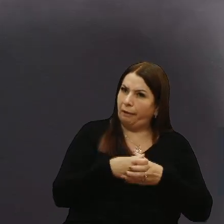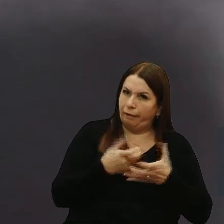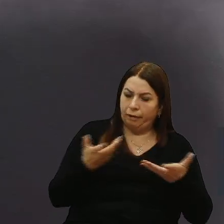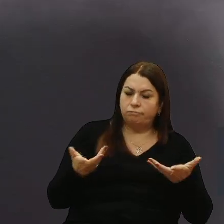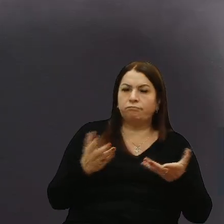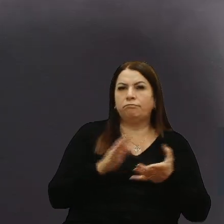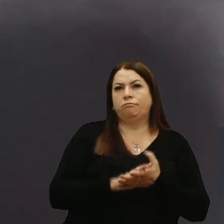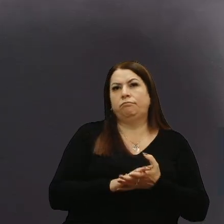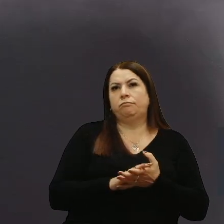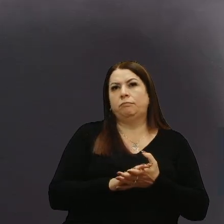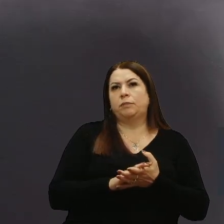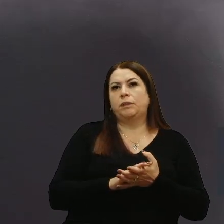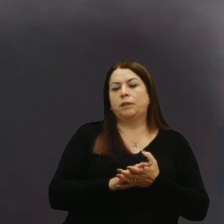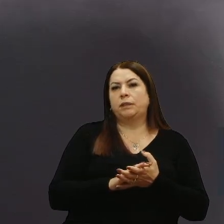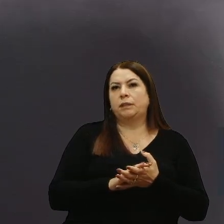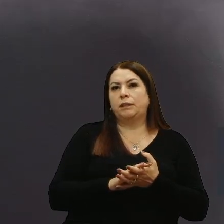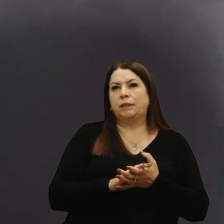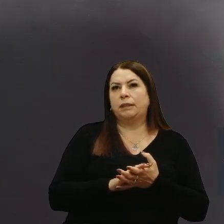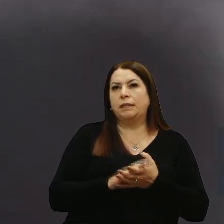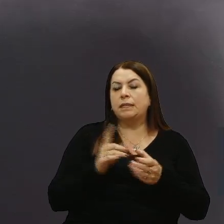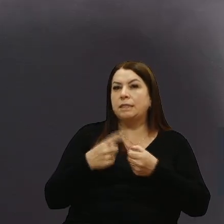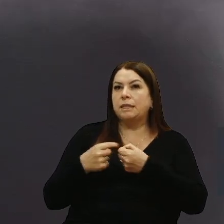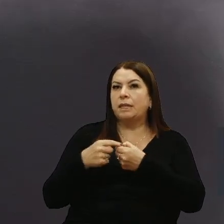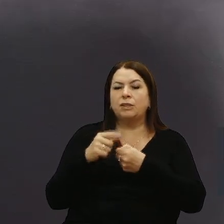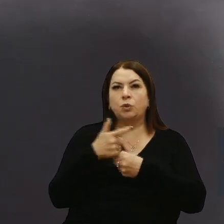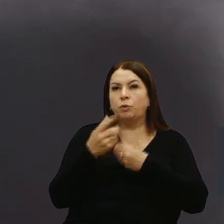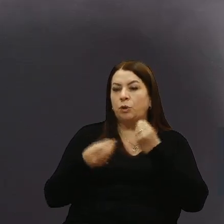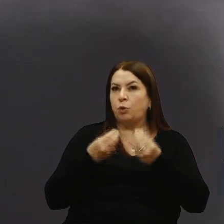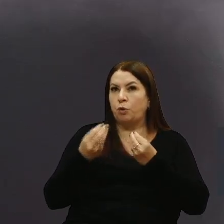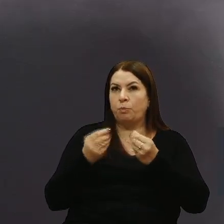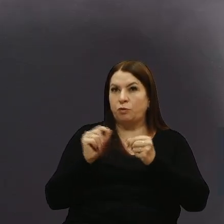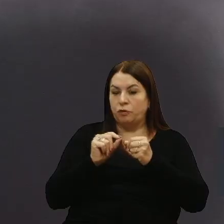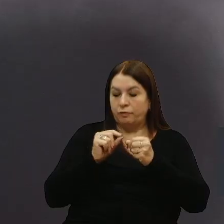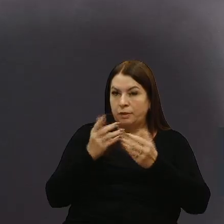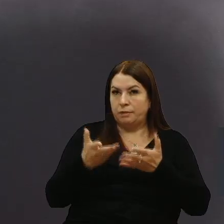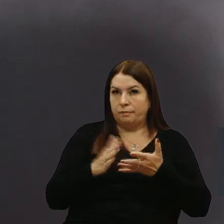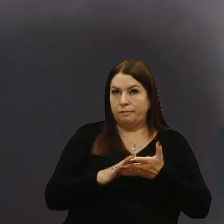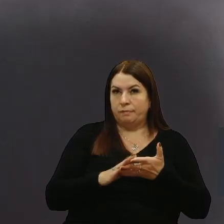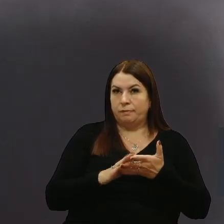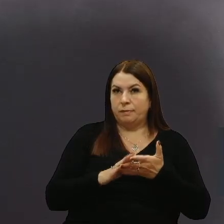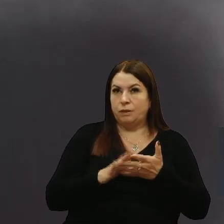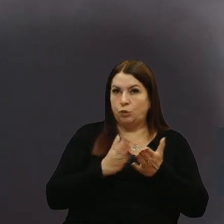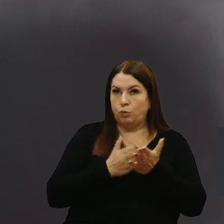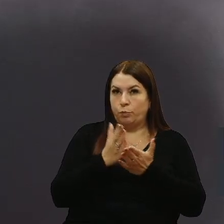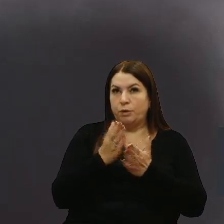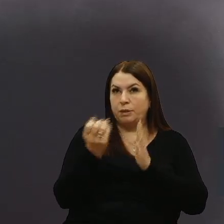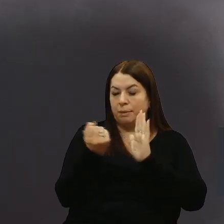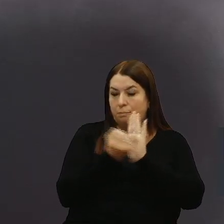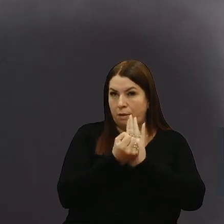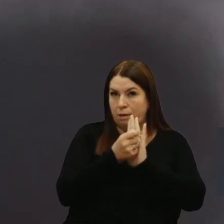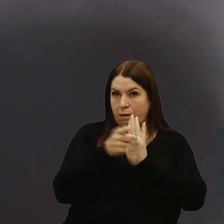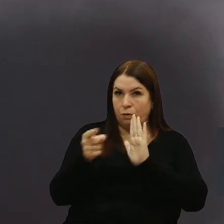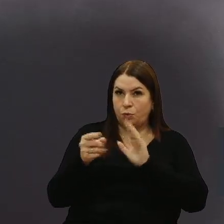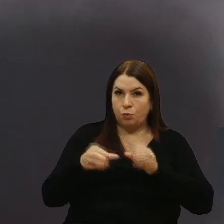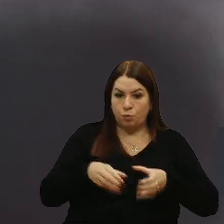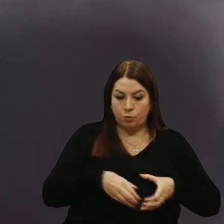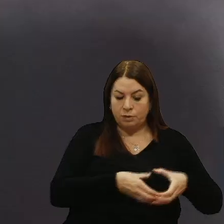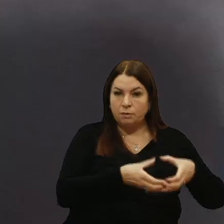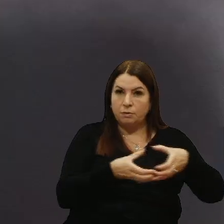aonde não tem condições de se fazer, de se cumprir o marco do saneamento